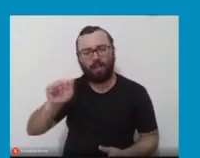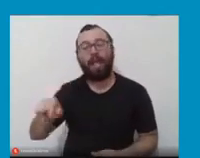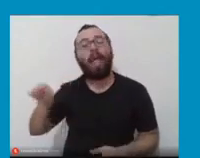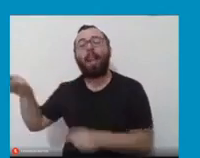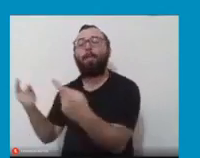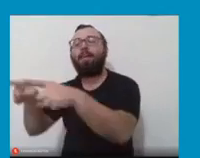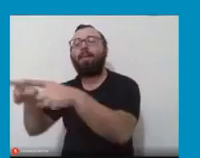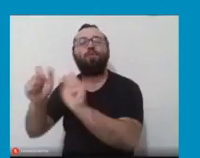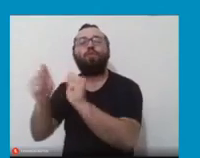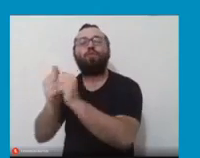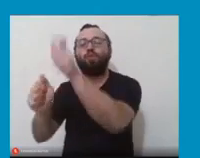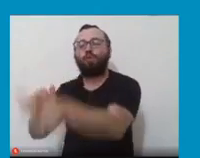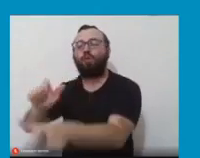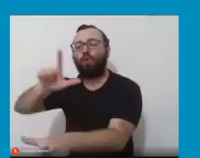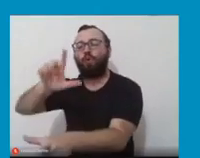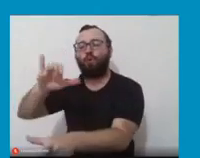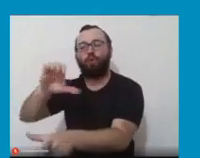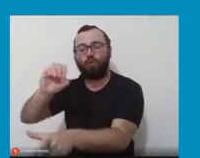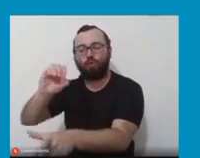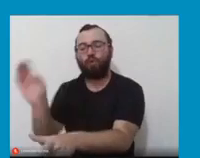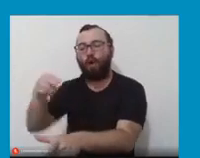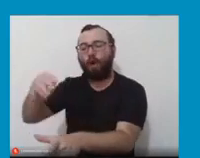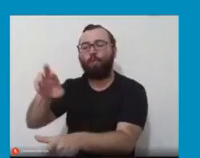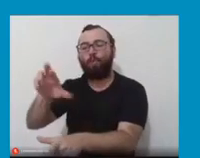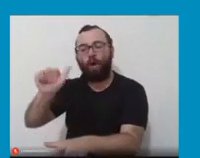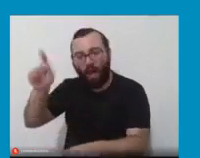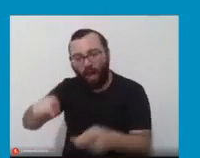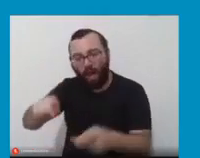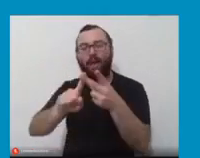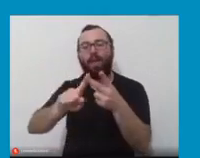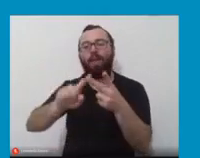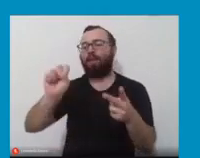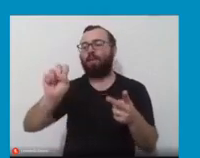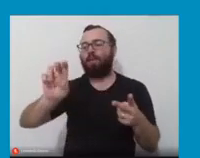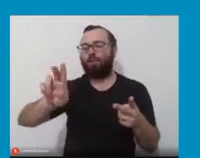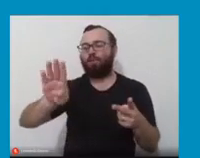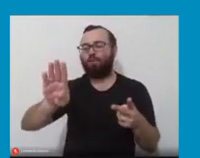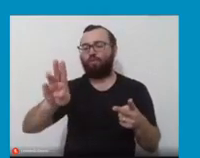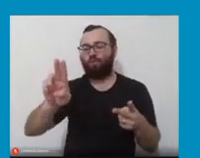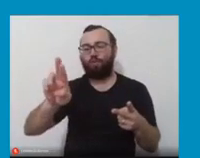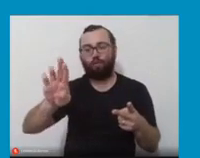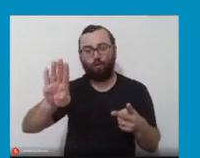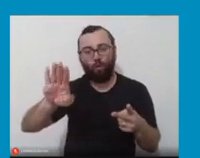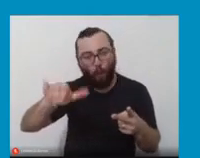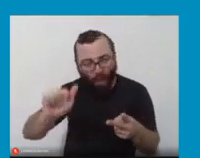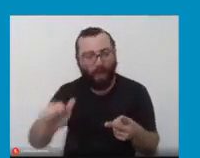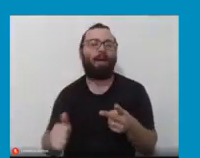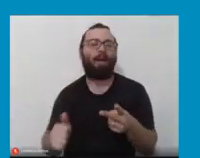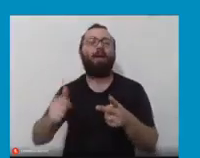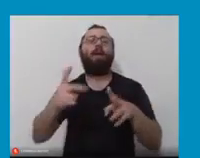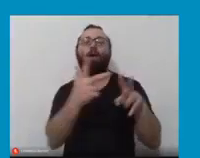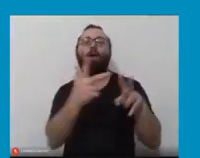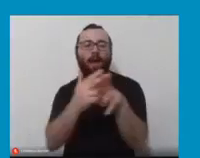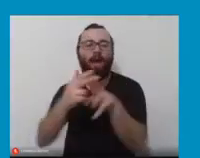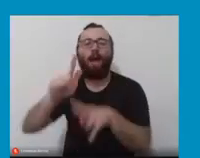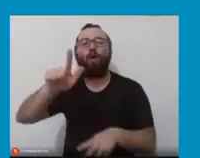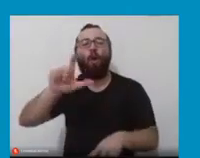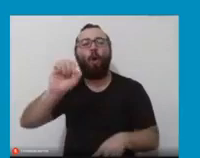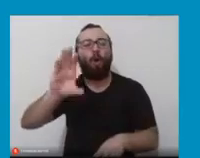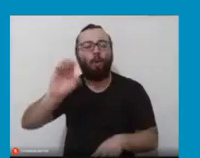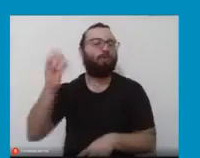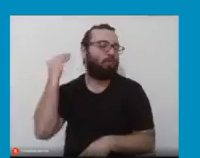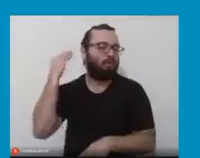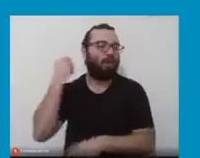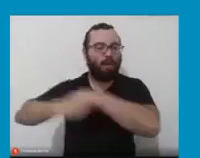Murat, de 2004, Subúrbia, seriado em parceria com Luiz Fernando Carvalho, exibido na Globo em